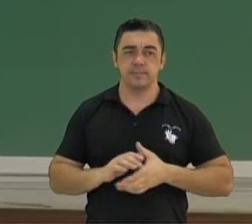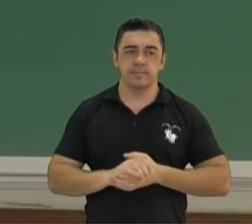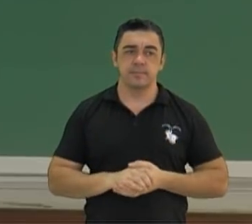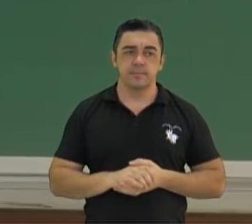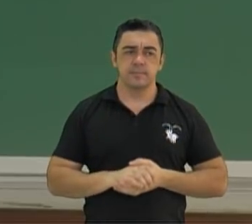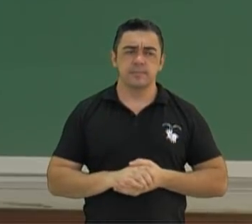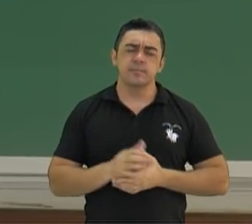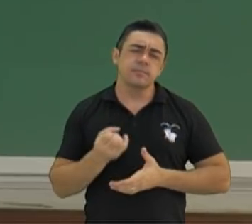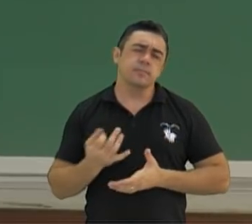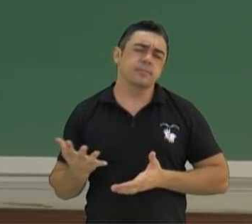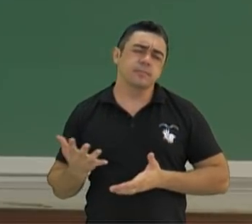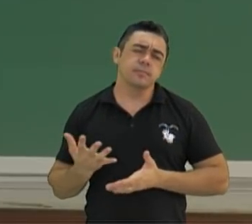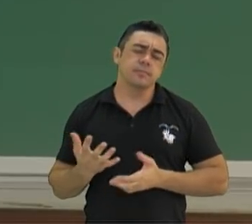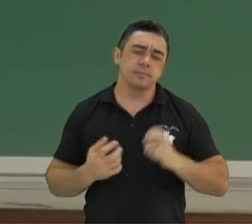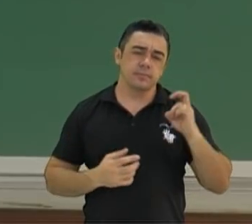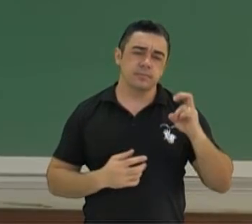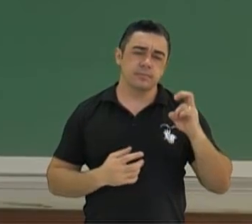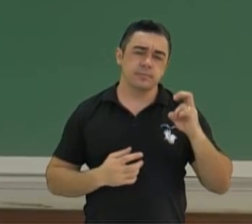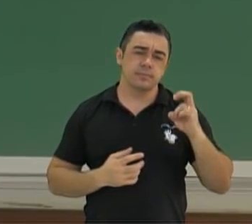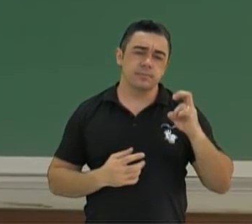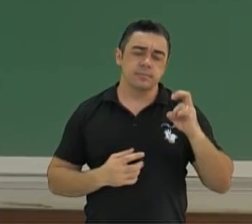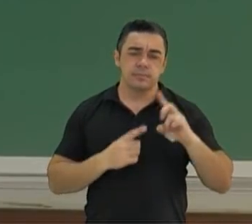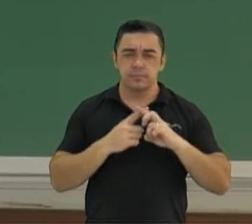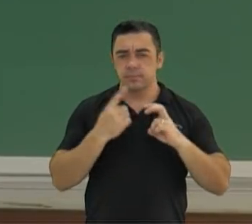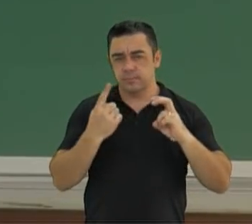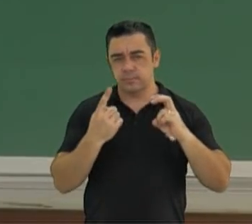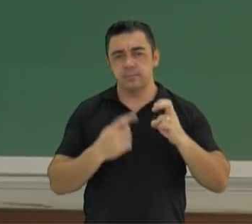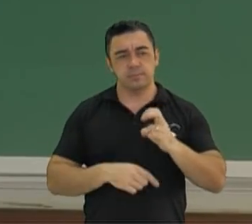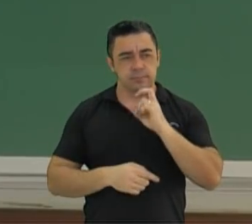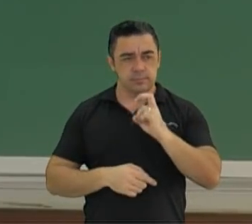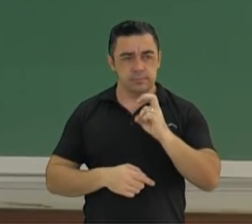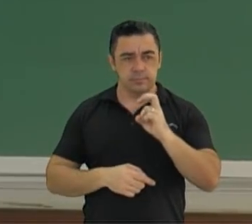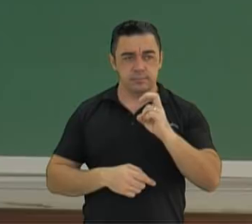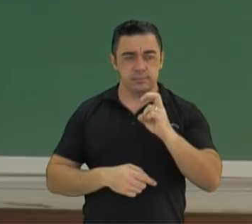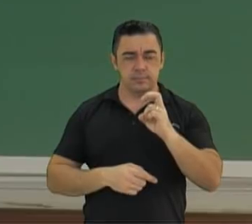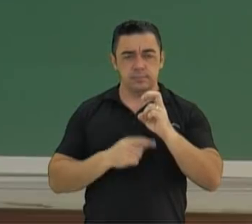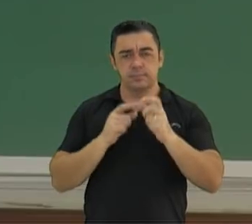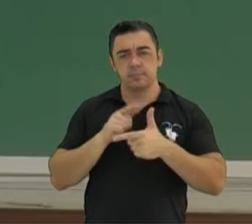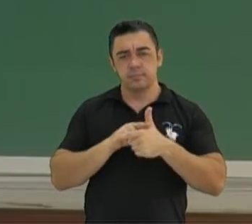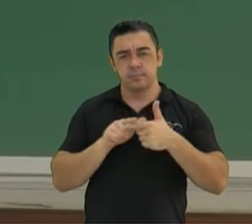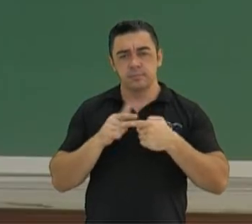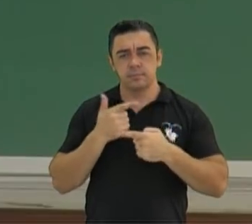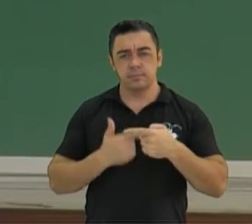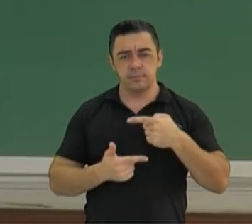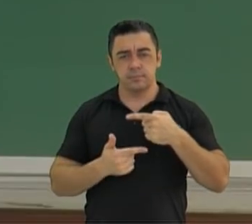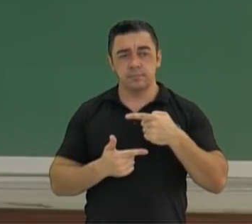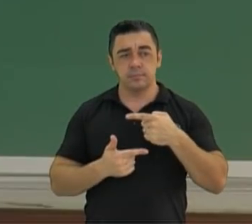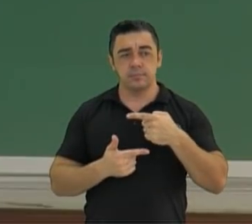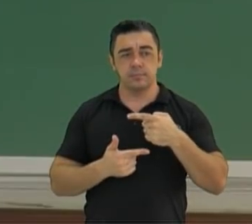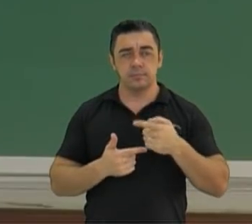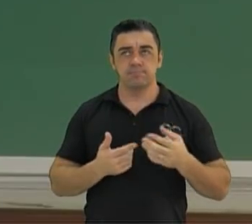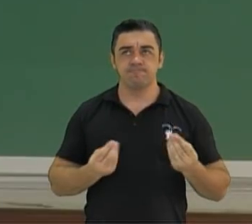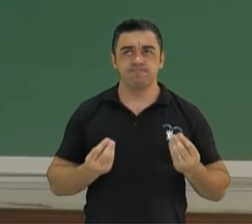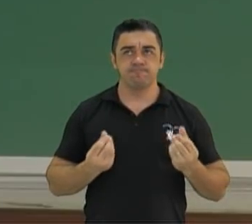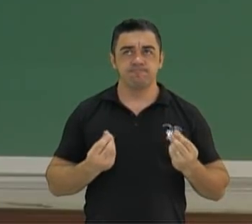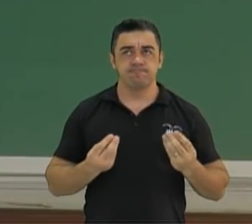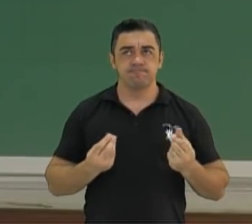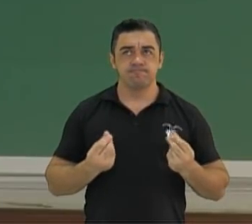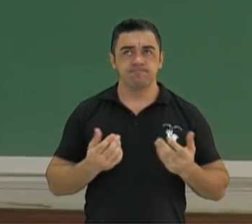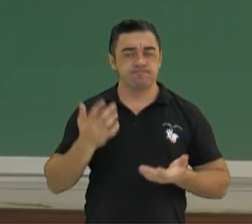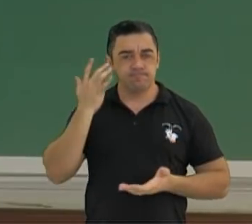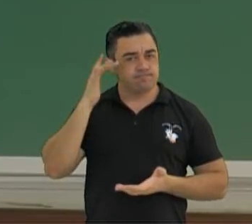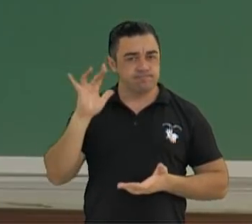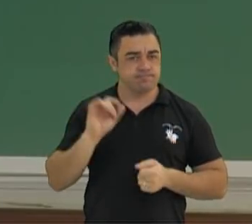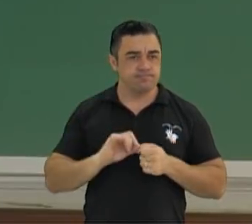2. Quanto que é 5 vezes 1? É 5. E 5 divididos por 2? Prof do céu, não